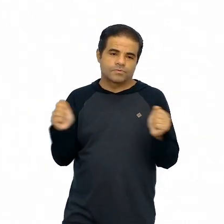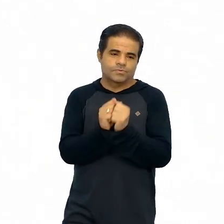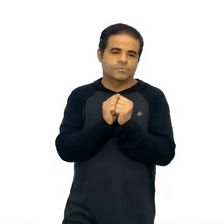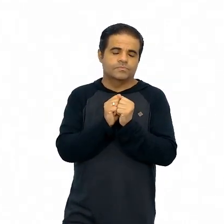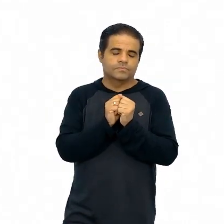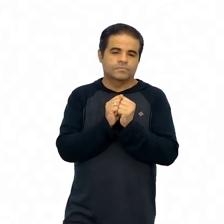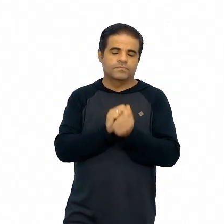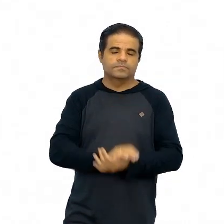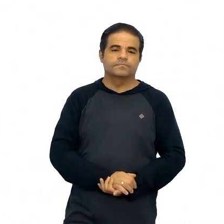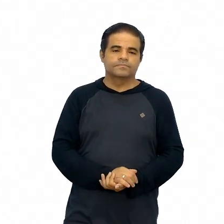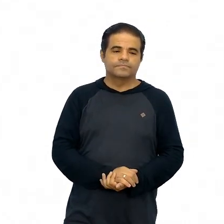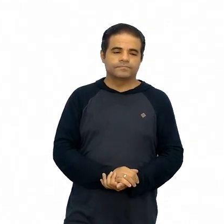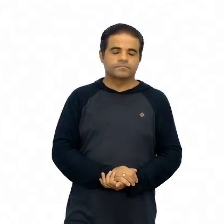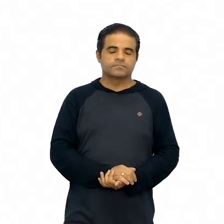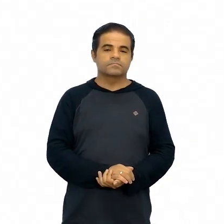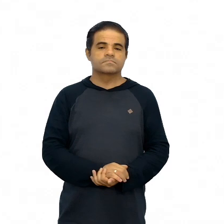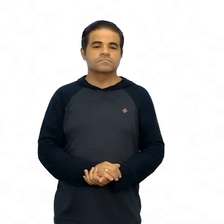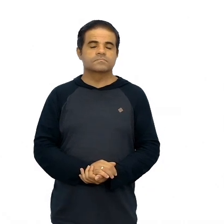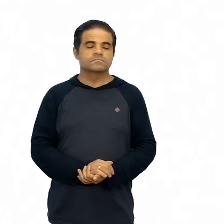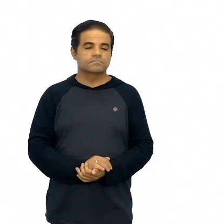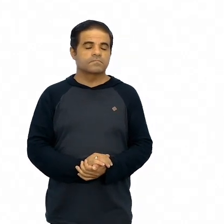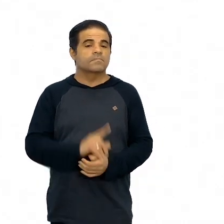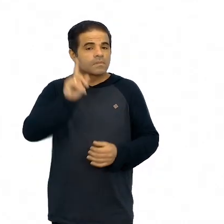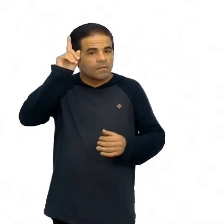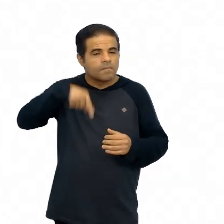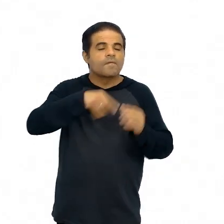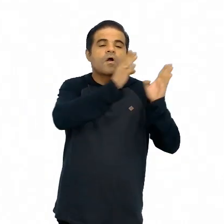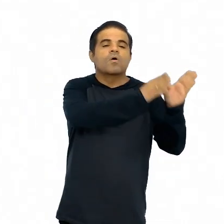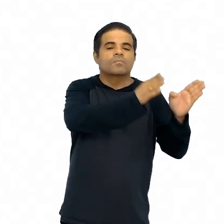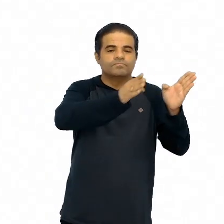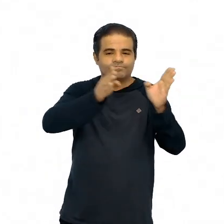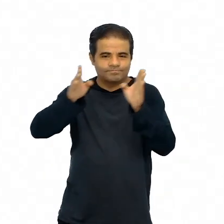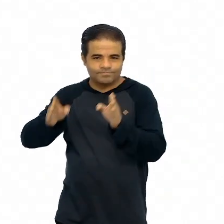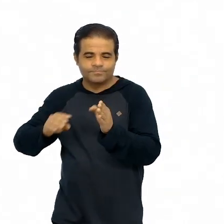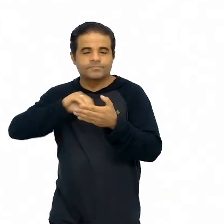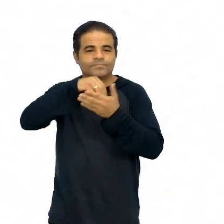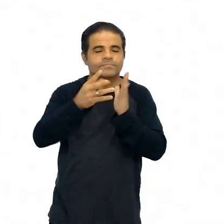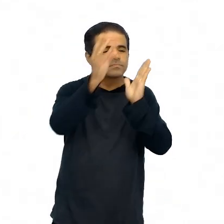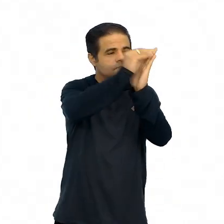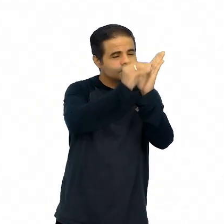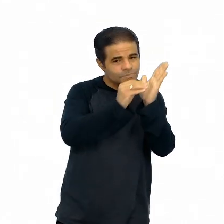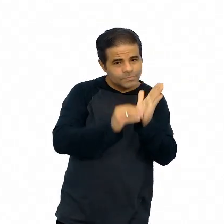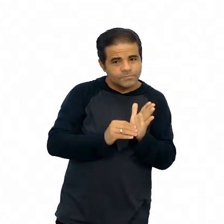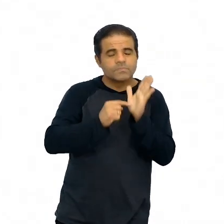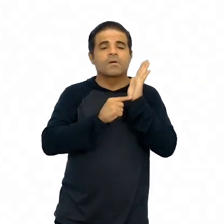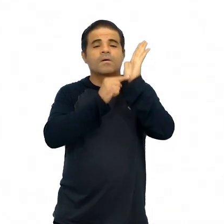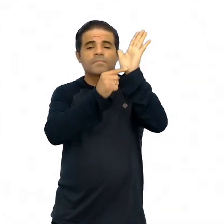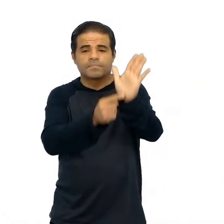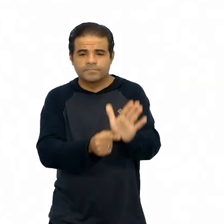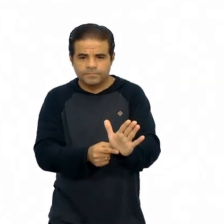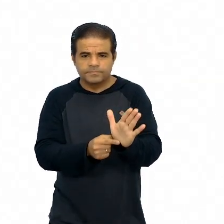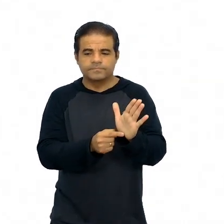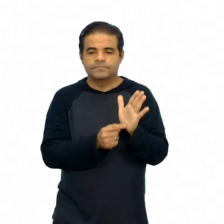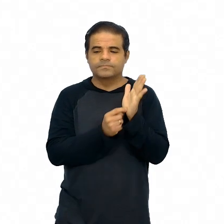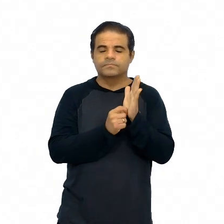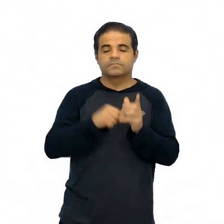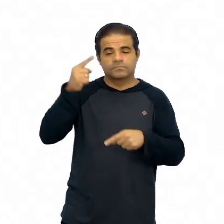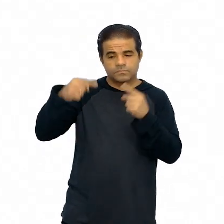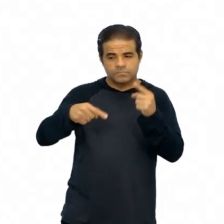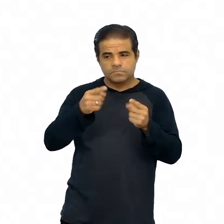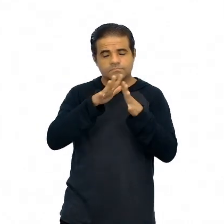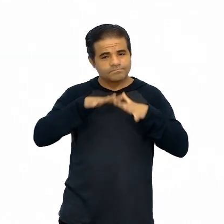gente. É a ordem que esse conteúdo aparece no